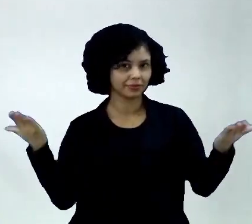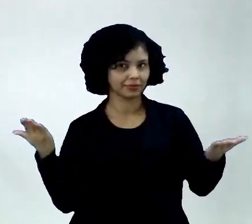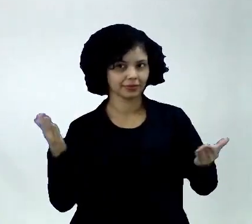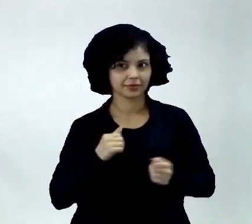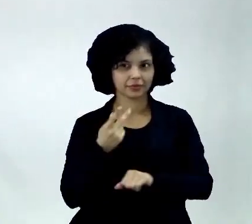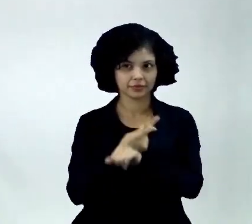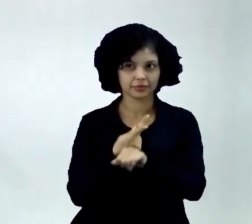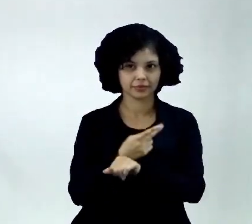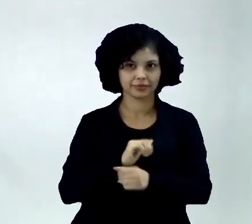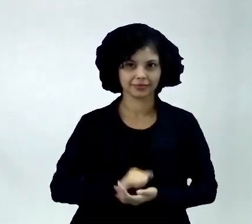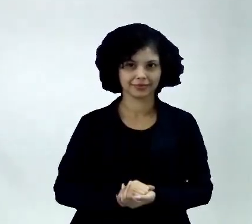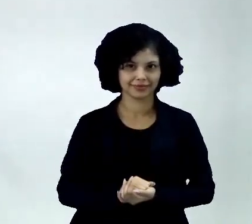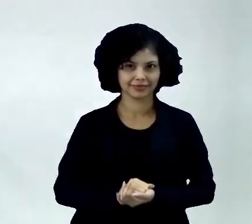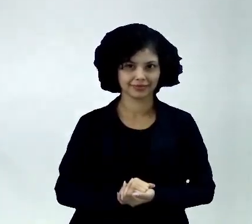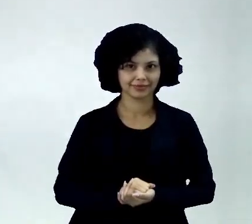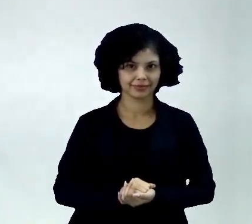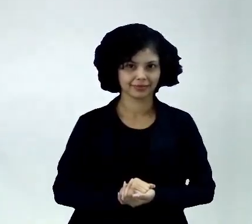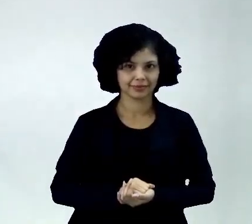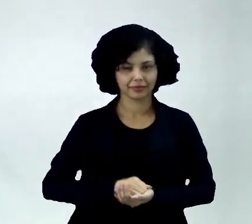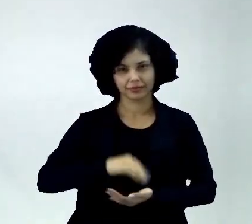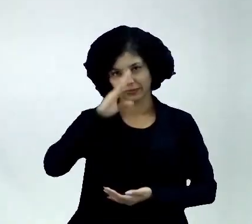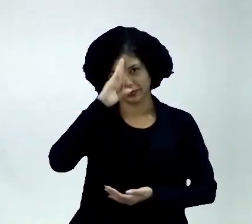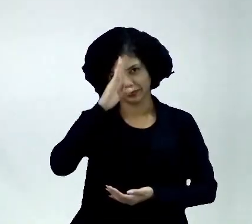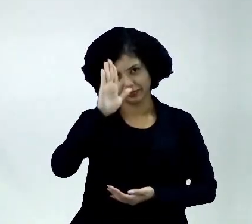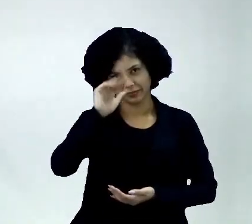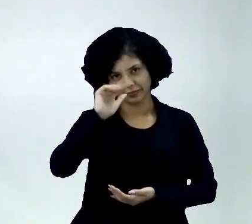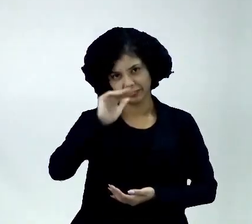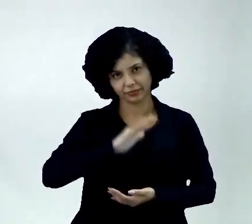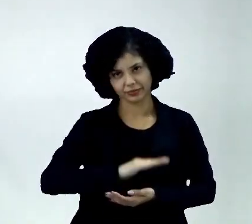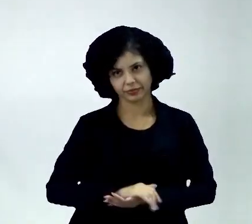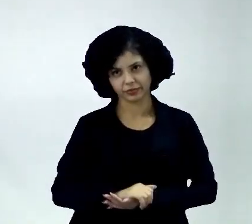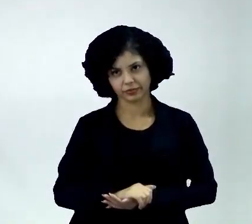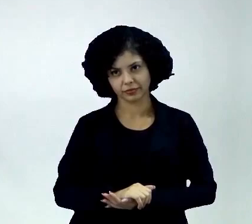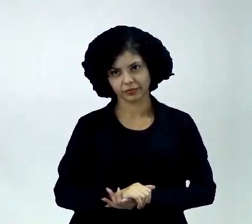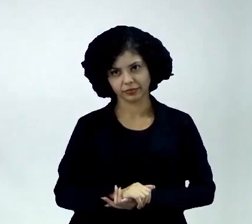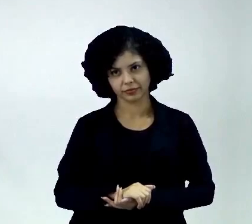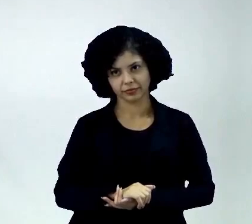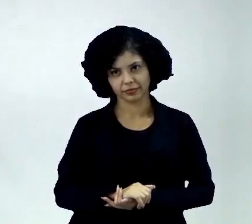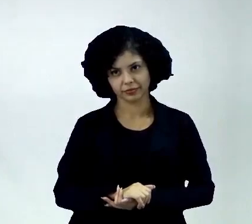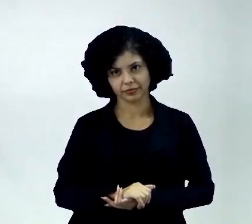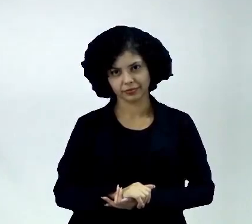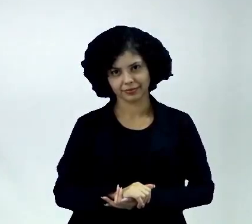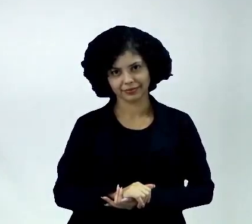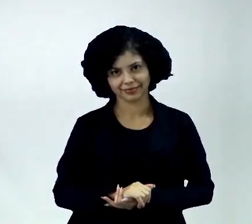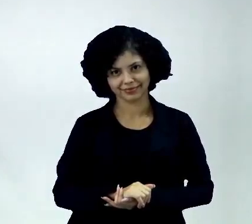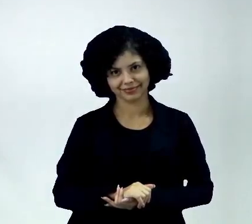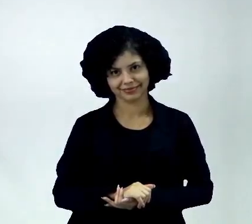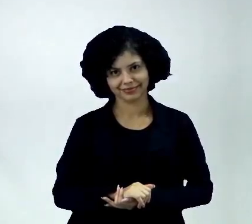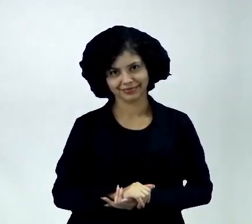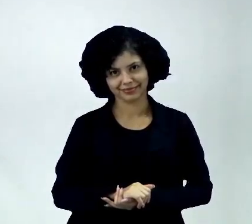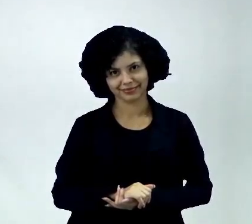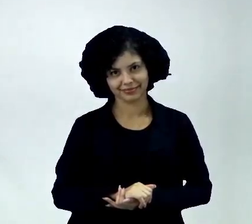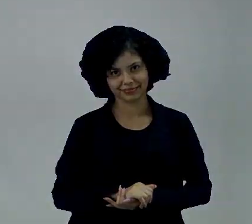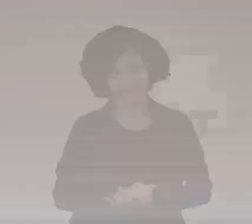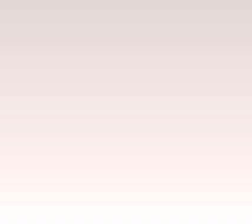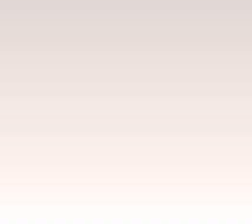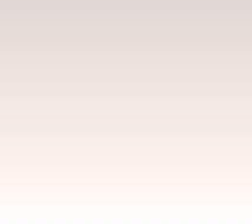isso. Procura o processo chifoide. É isso. Bye, bye. E sorry aí, Grey's Anatomy.